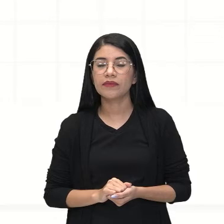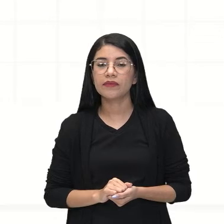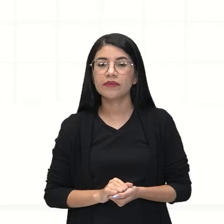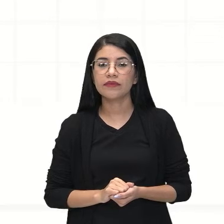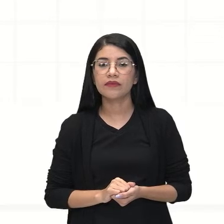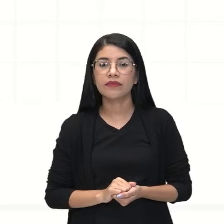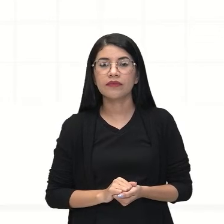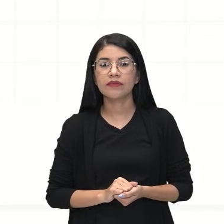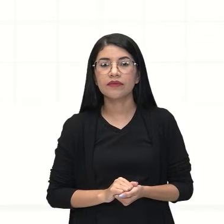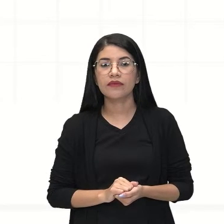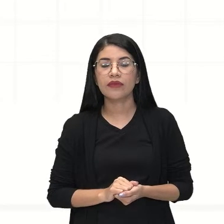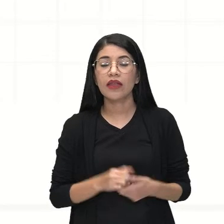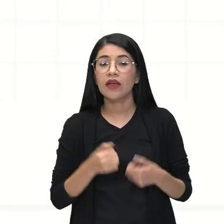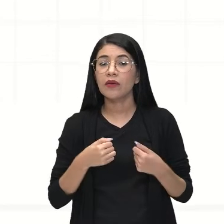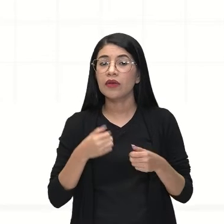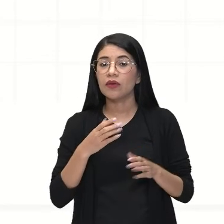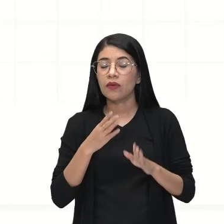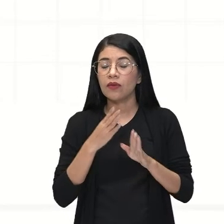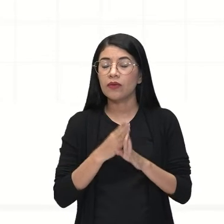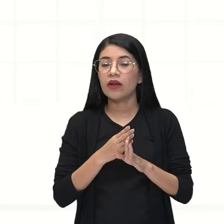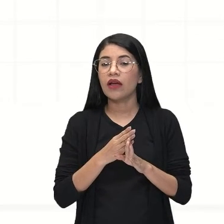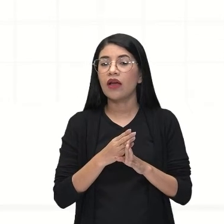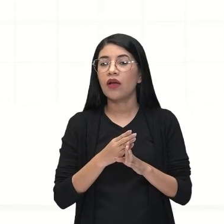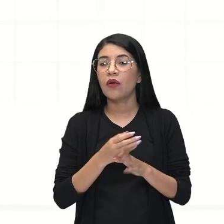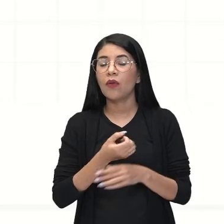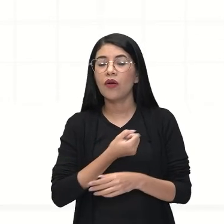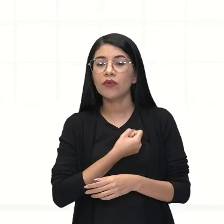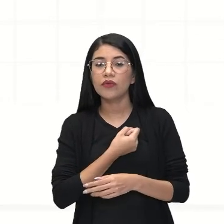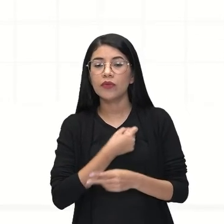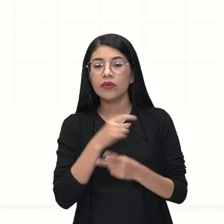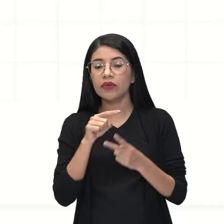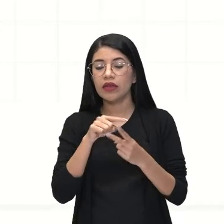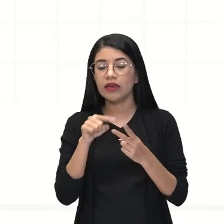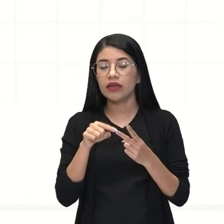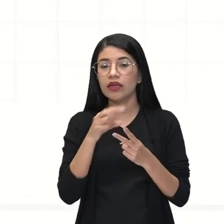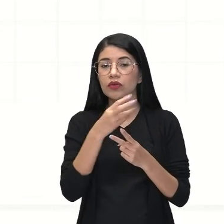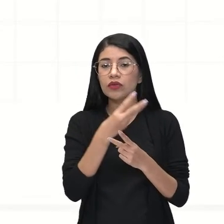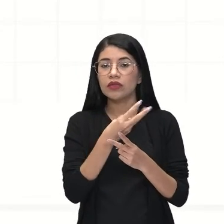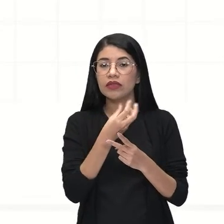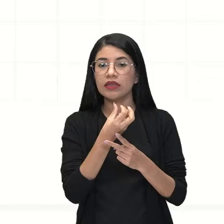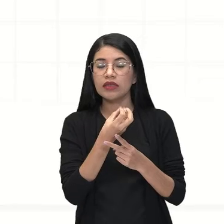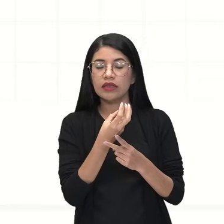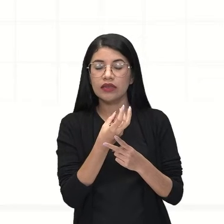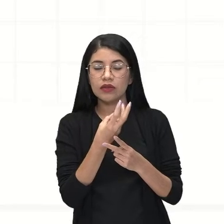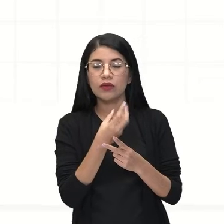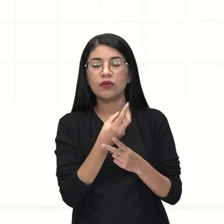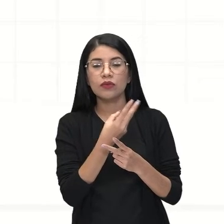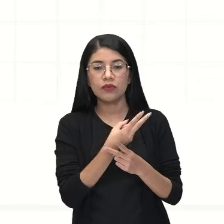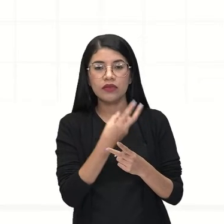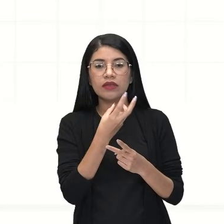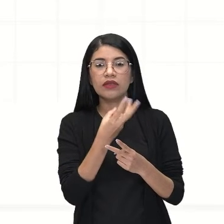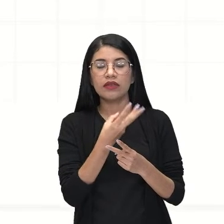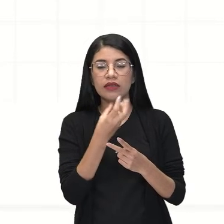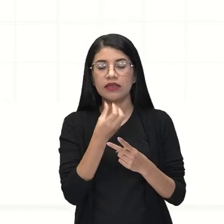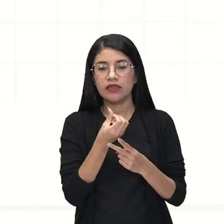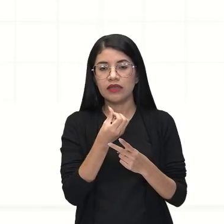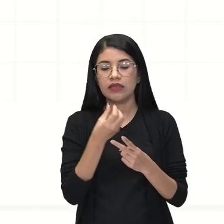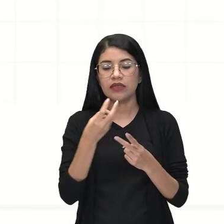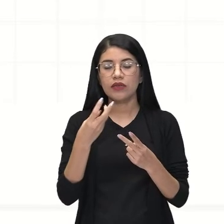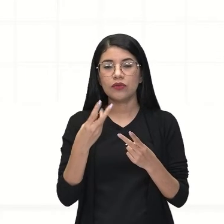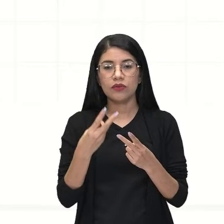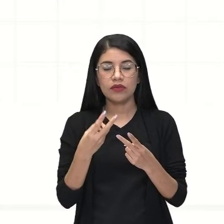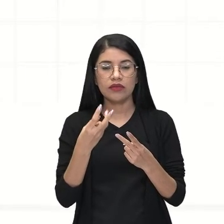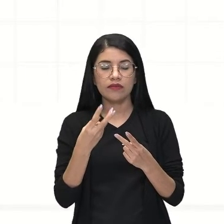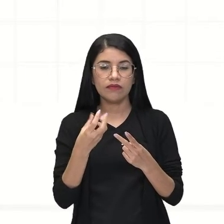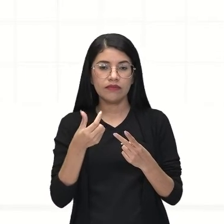a posição do número 236 e o próximo, que é 237. Né? Então,